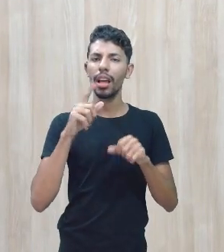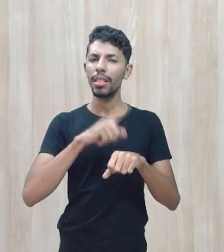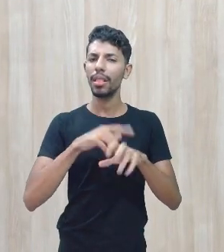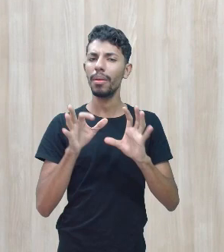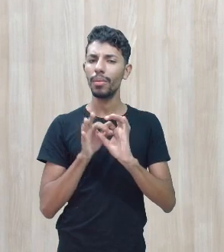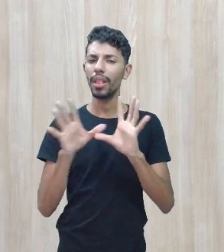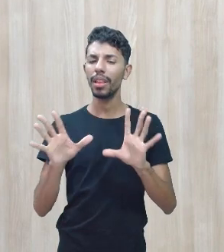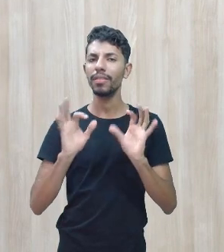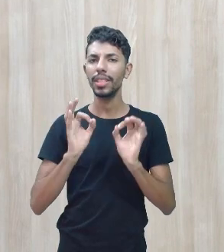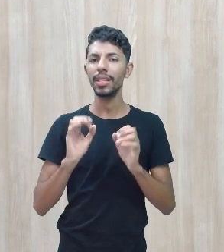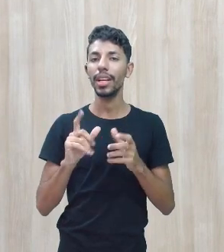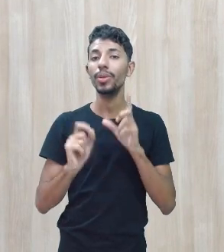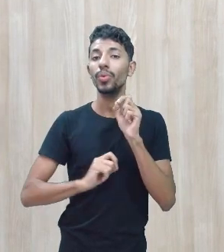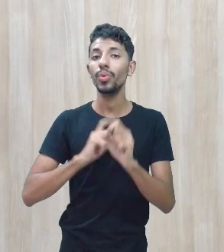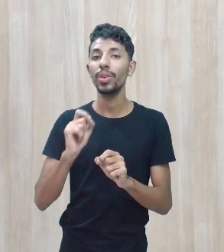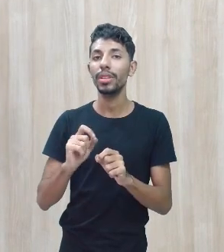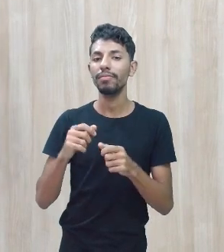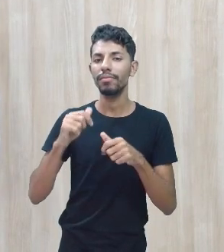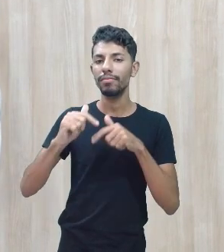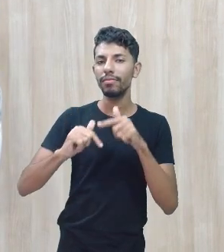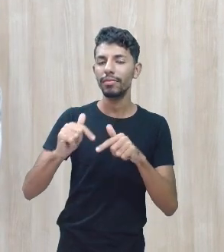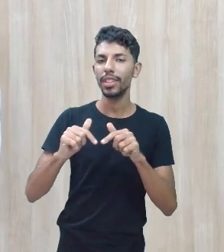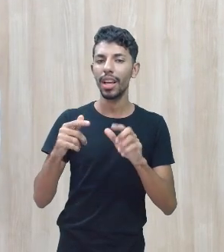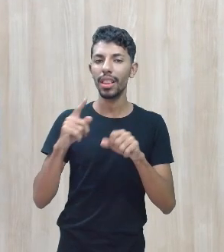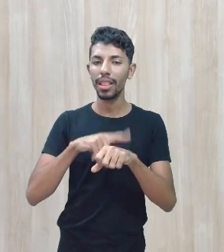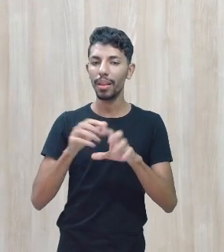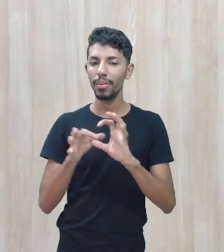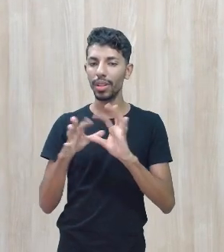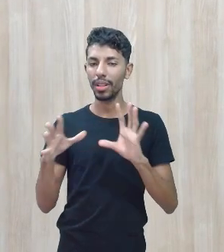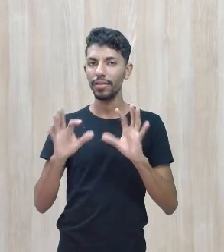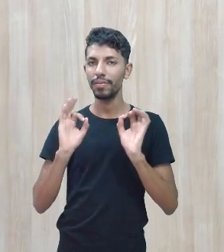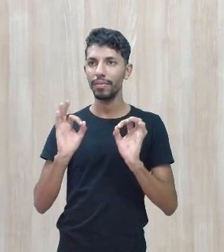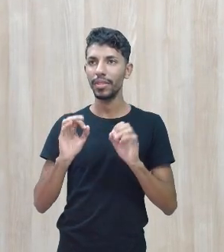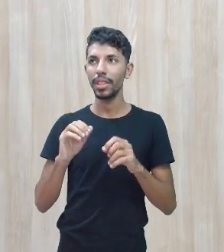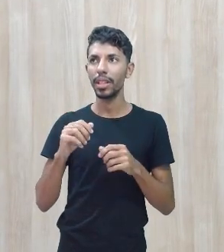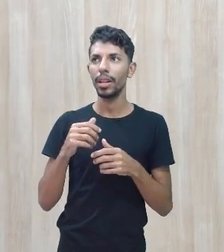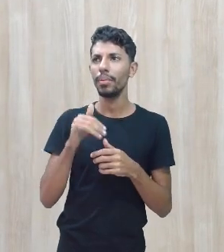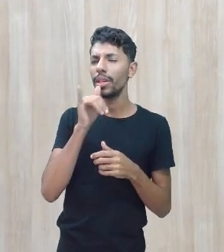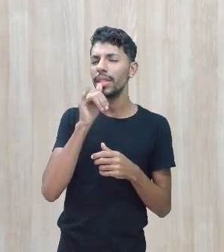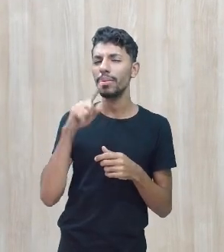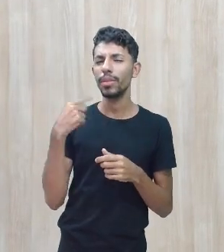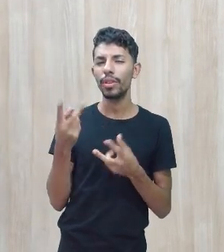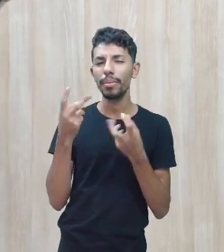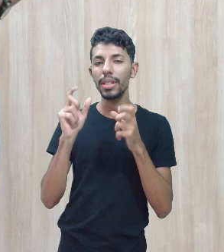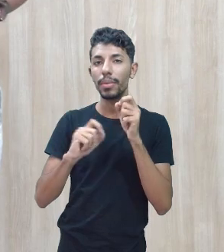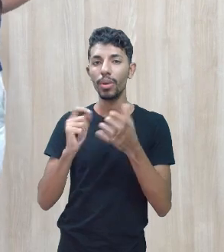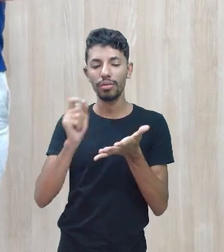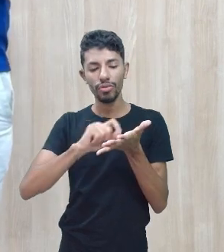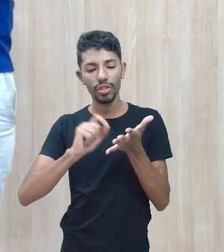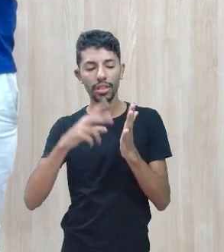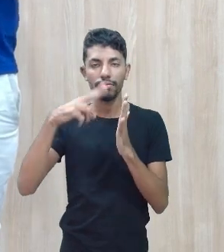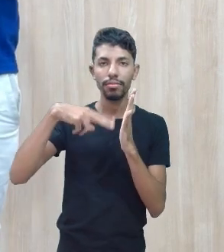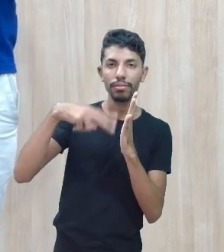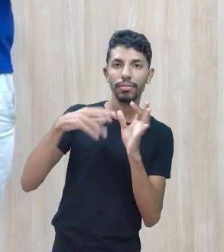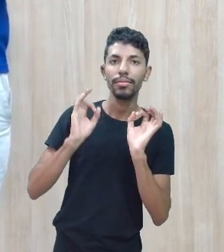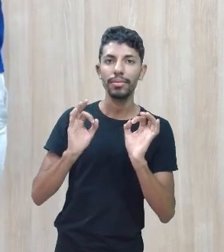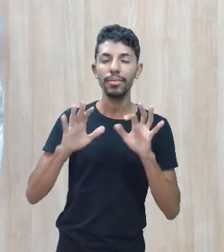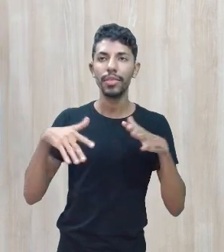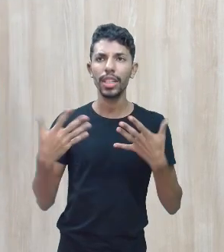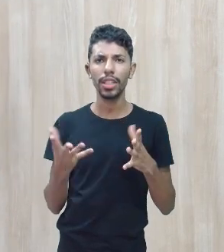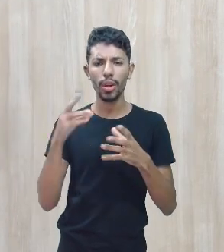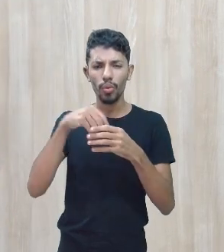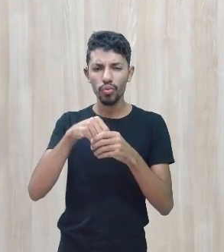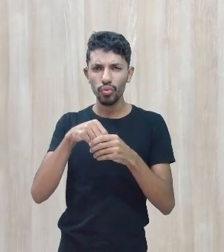livre, atividade de tempo livre. Uma dessas atividades que acabamos de ver foi a leitura, foi a escrita. Dentro desse universo de